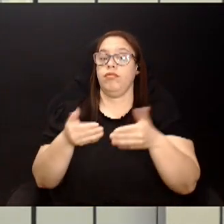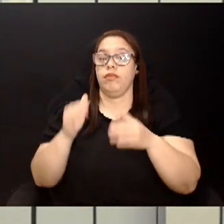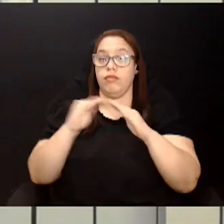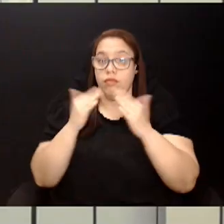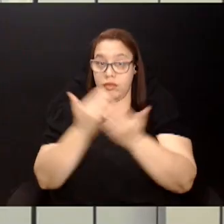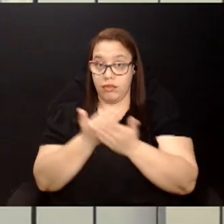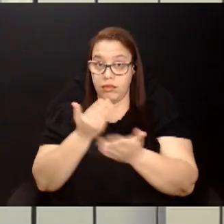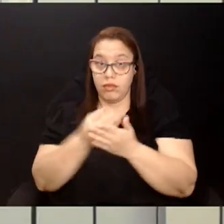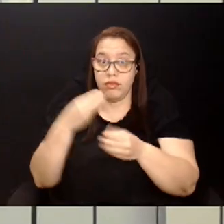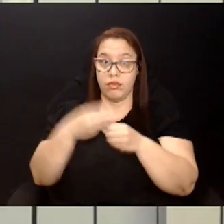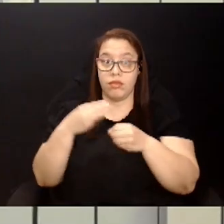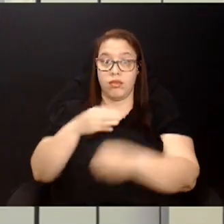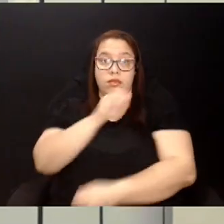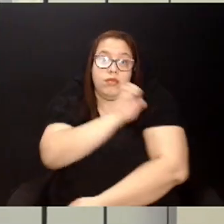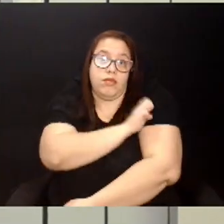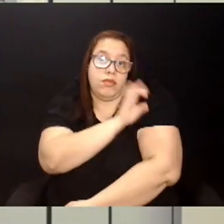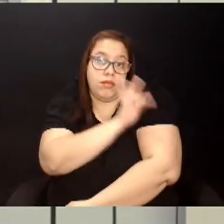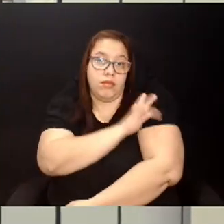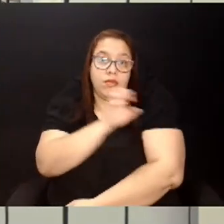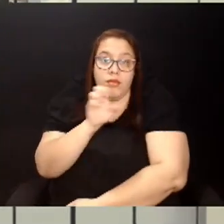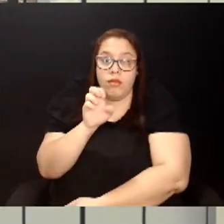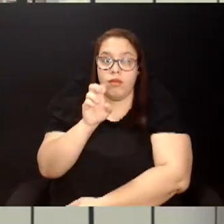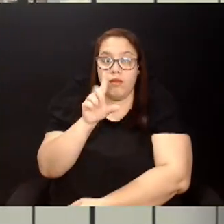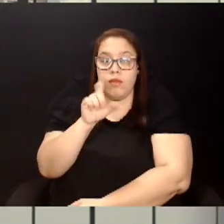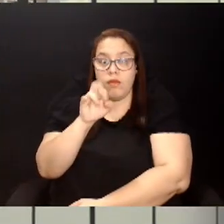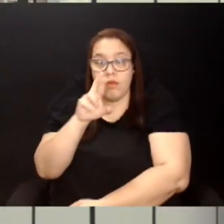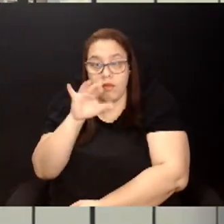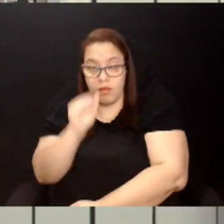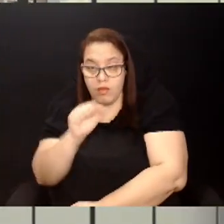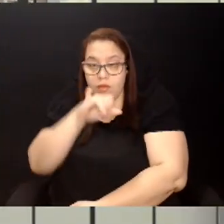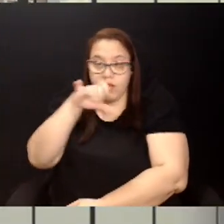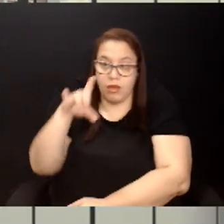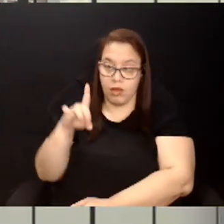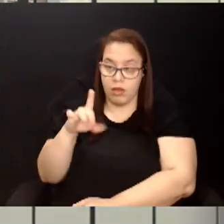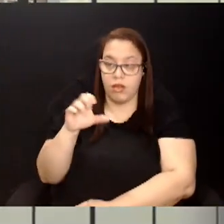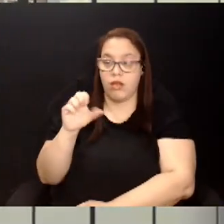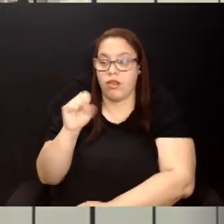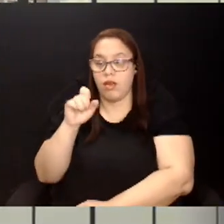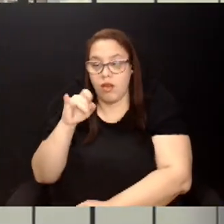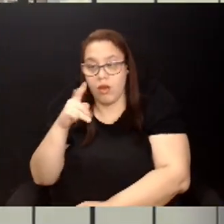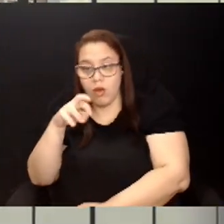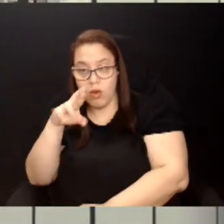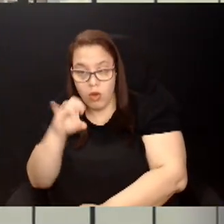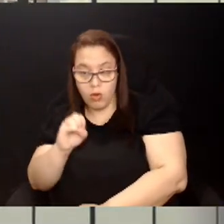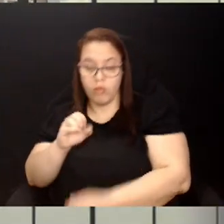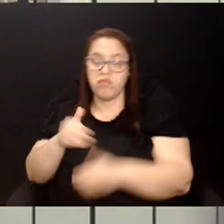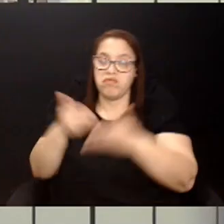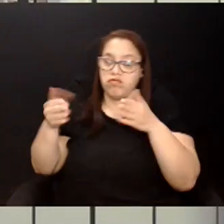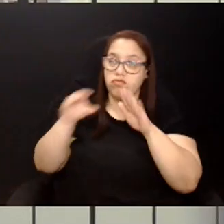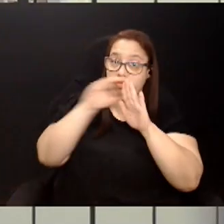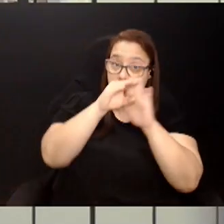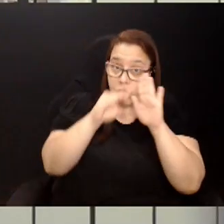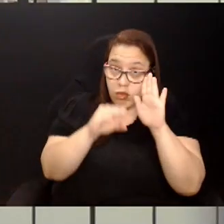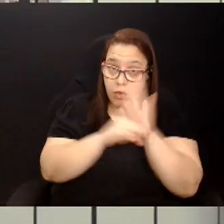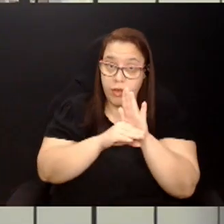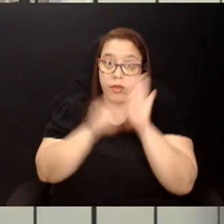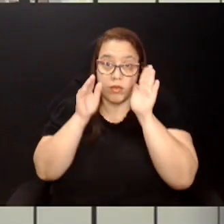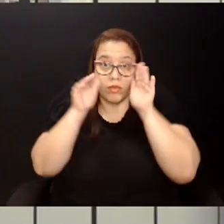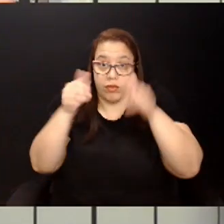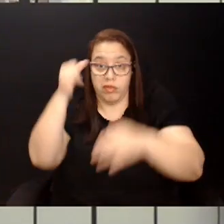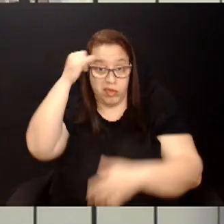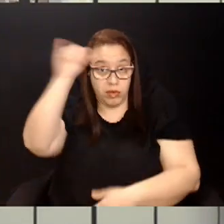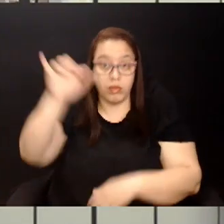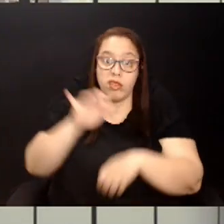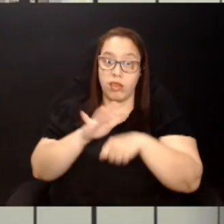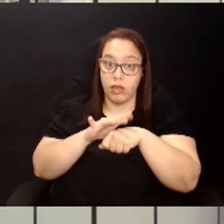Ensino Fundamental Elvira Muraro, no Jardim São Pedro. Então, sobre este programa que tem foco na prevenção de doenças